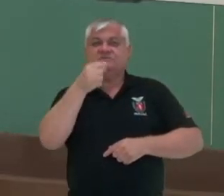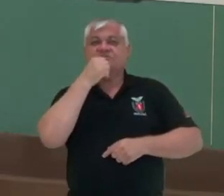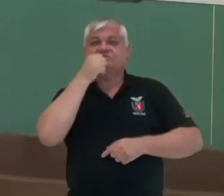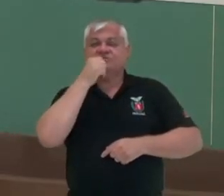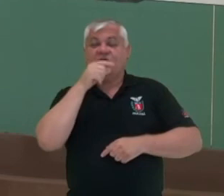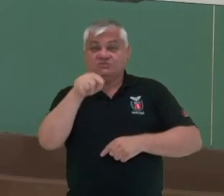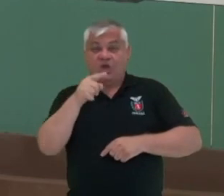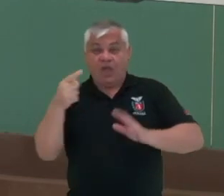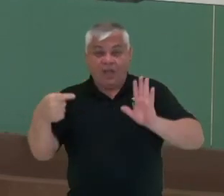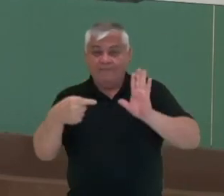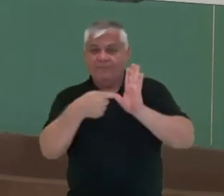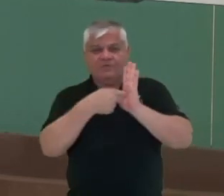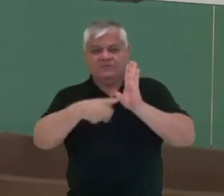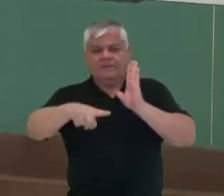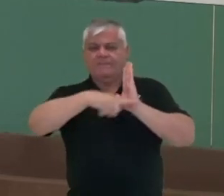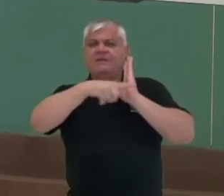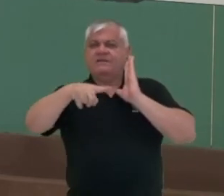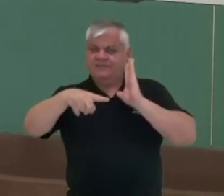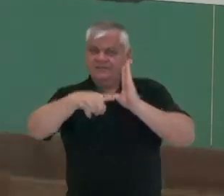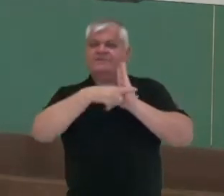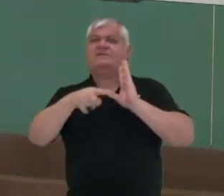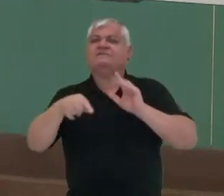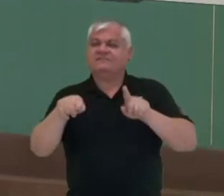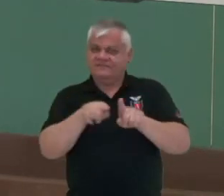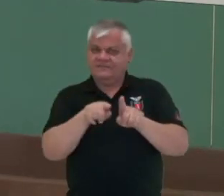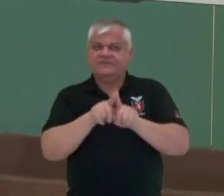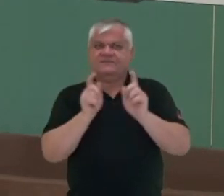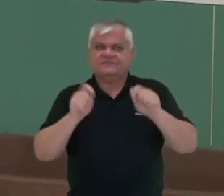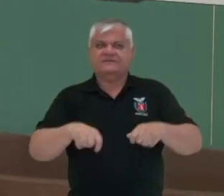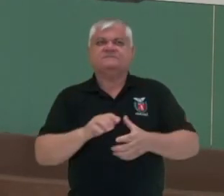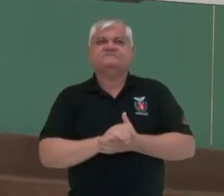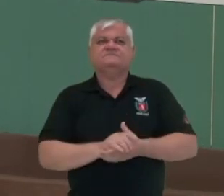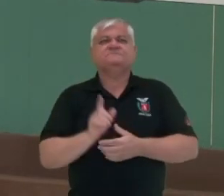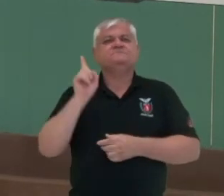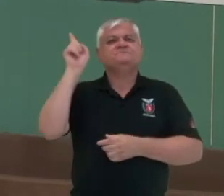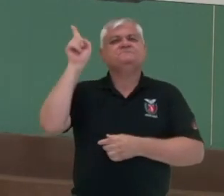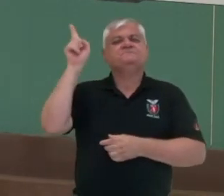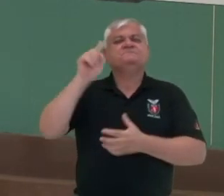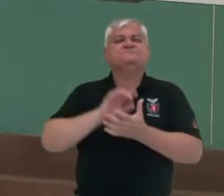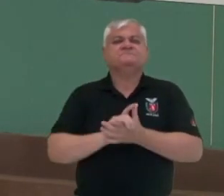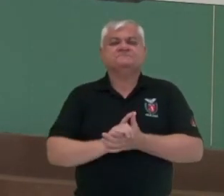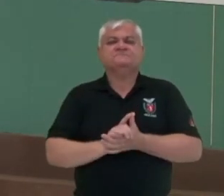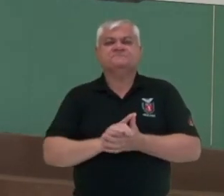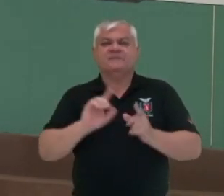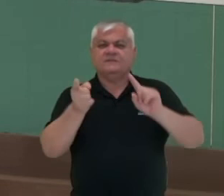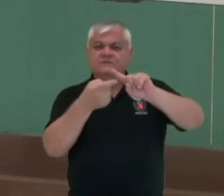a ponta, então a lateral também é válida. E aqui, a esgrima